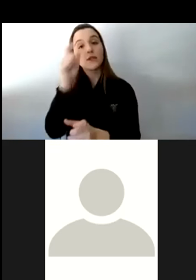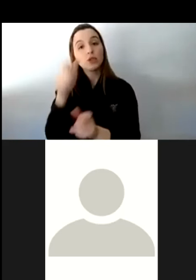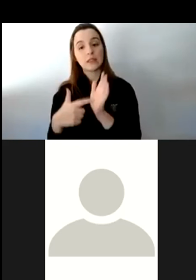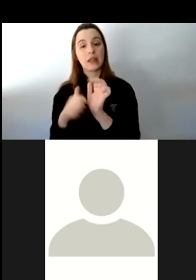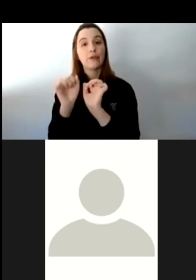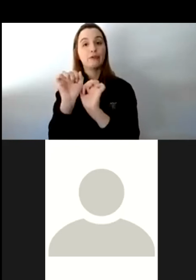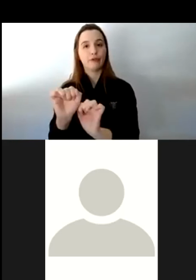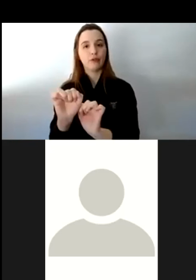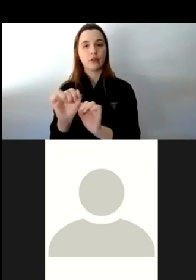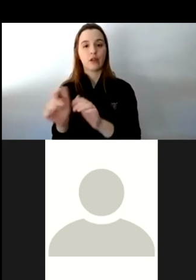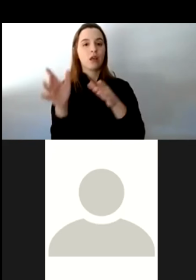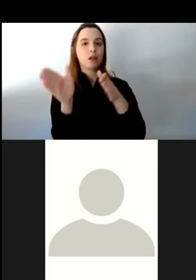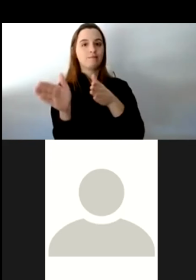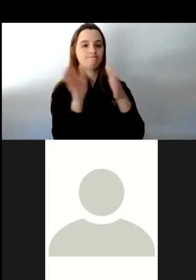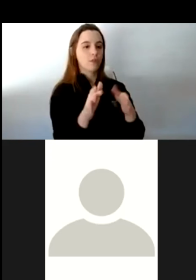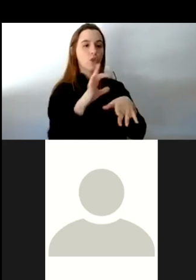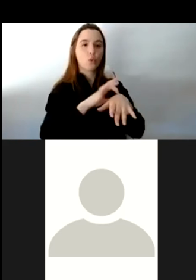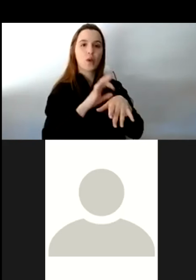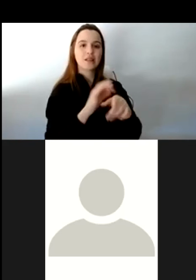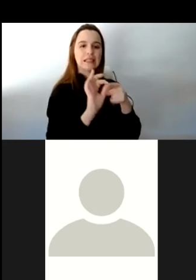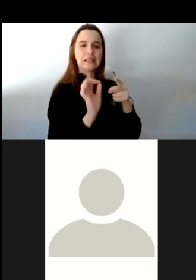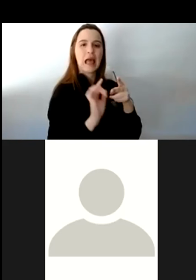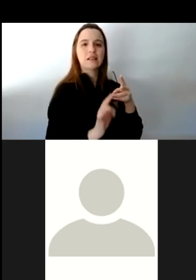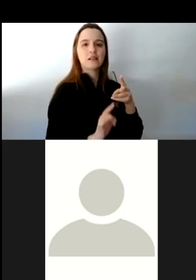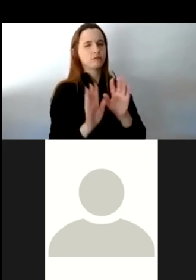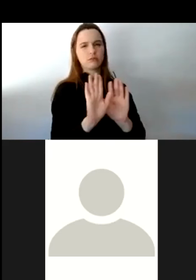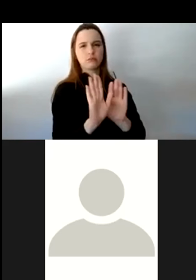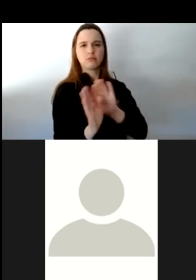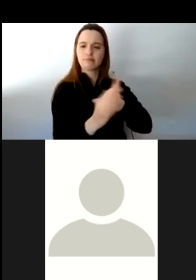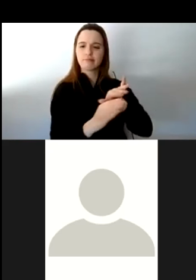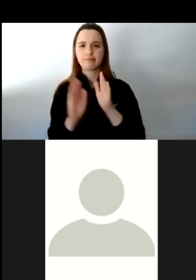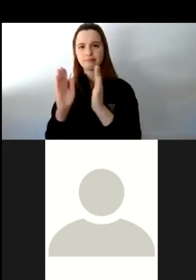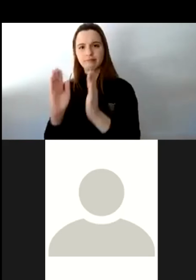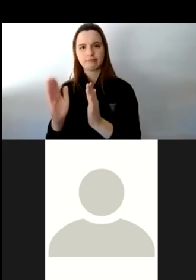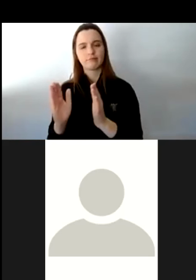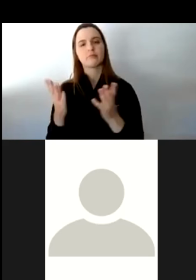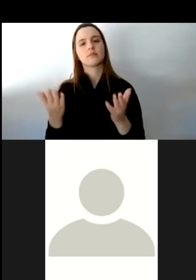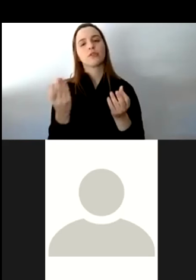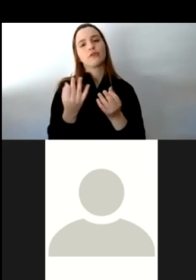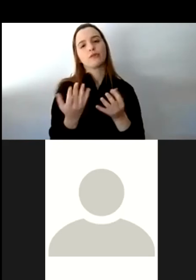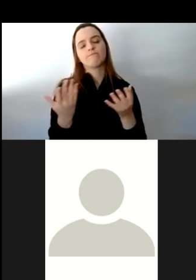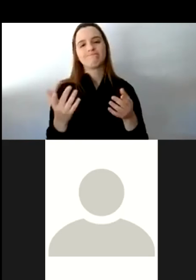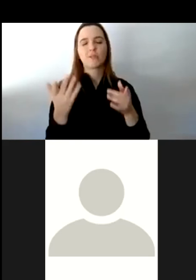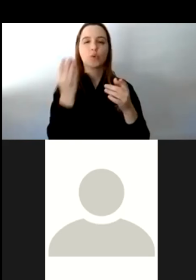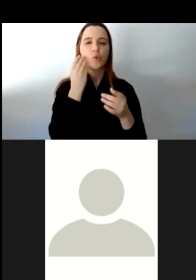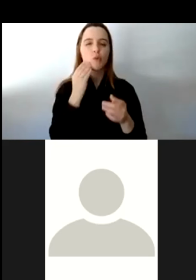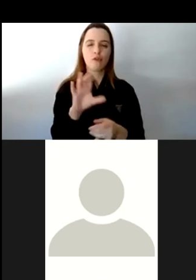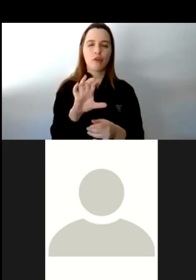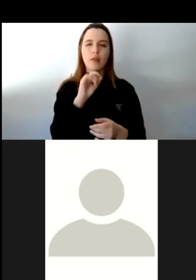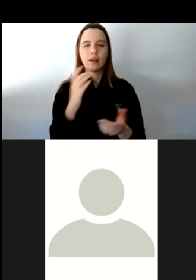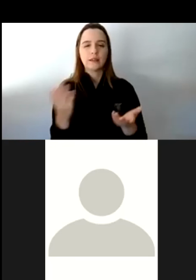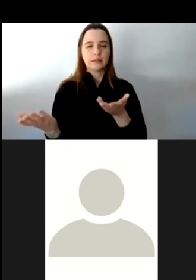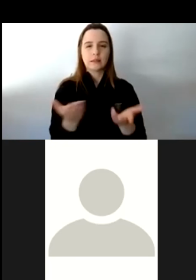suas necessidades, não a doença e as suas especificidades. Por este motivo, por vezes foi difícil encontrar plataformas de